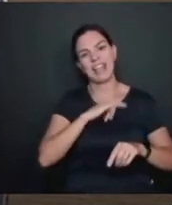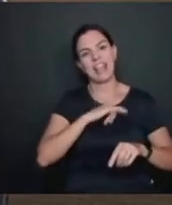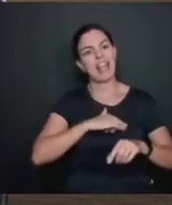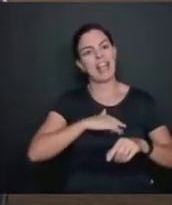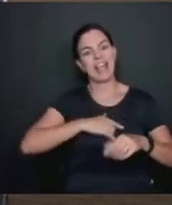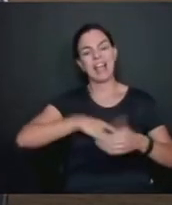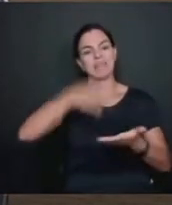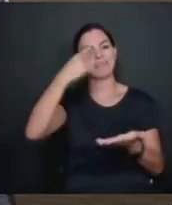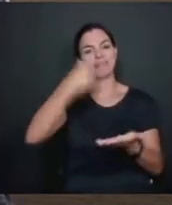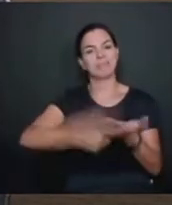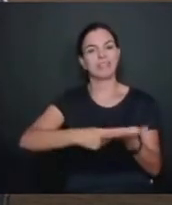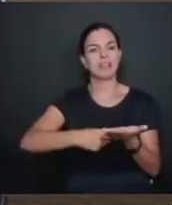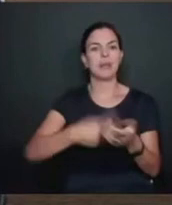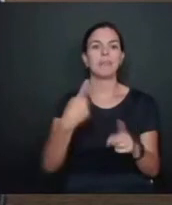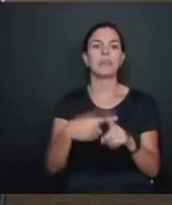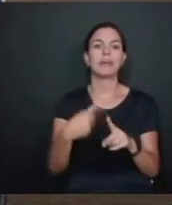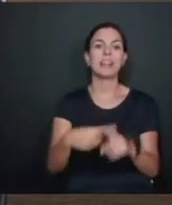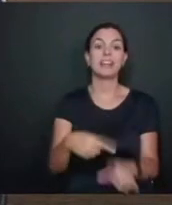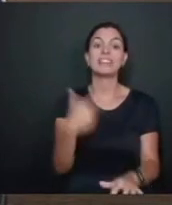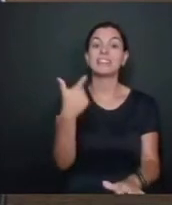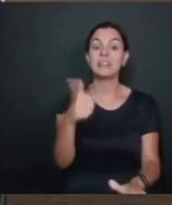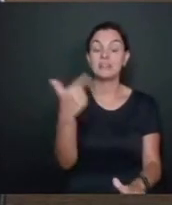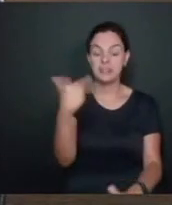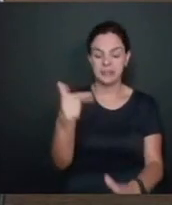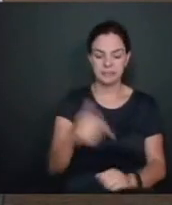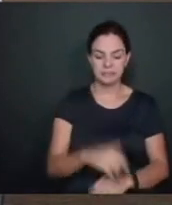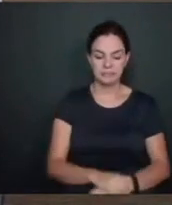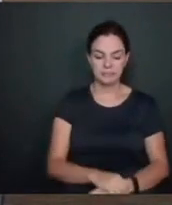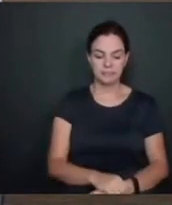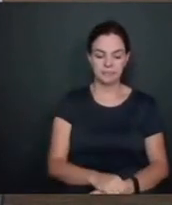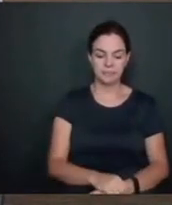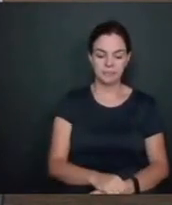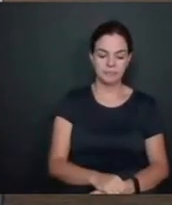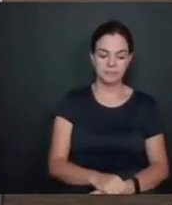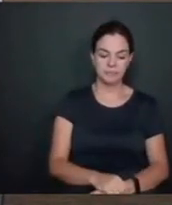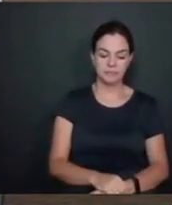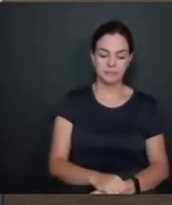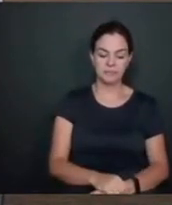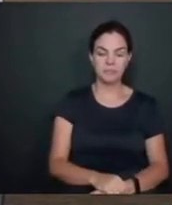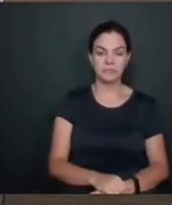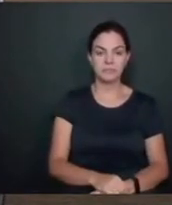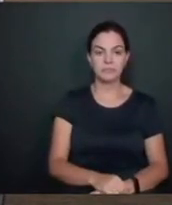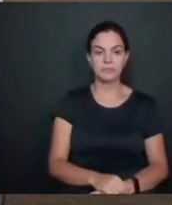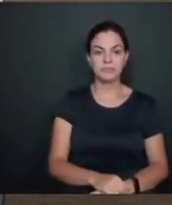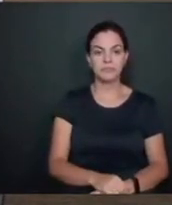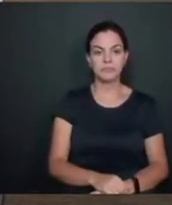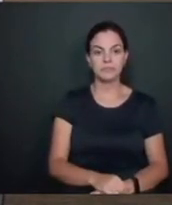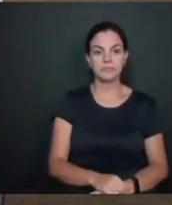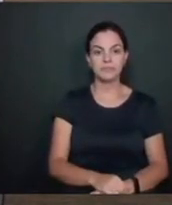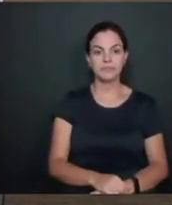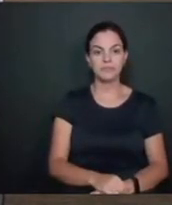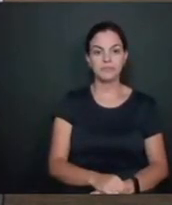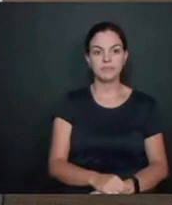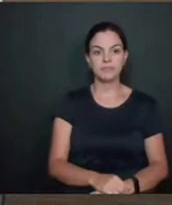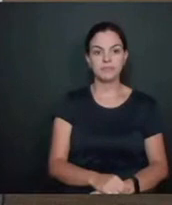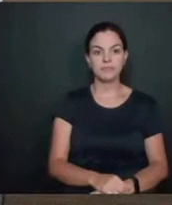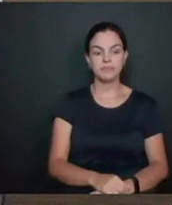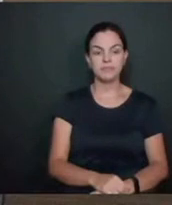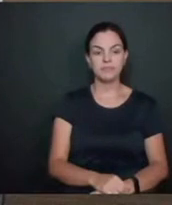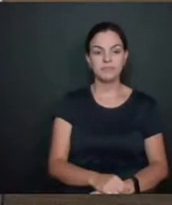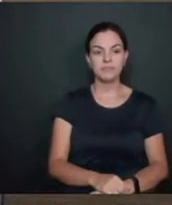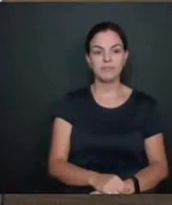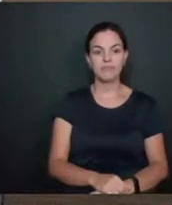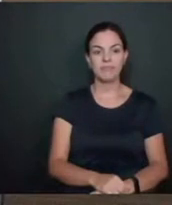não há não houve a defesa do que é contra a mentira